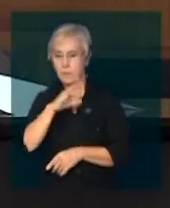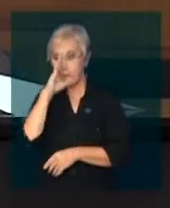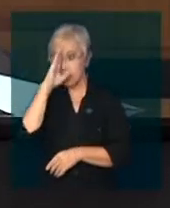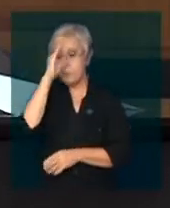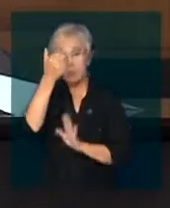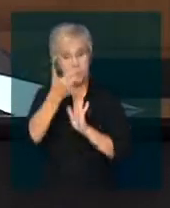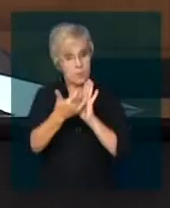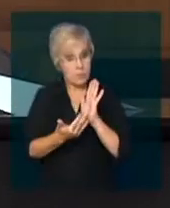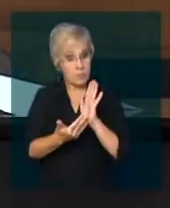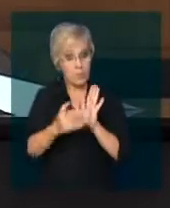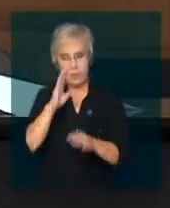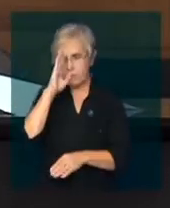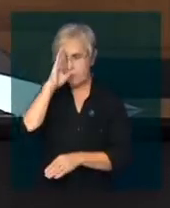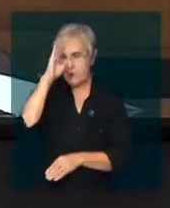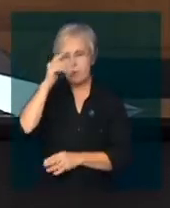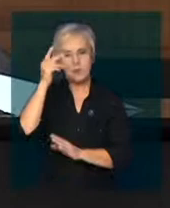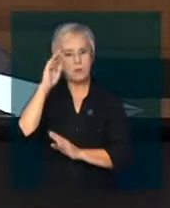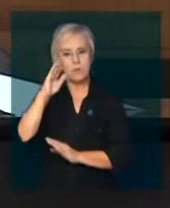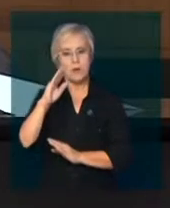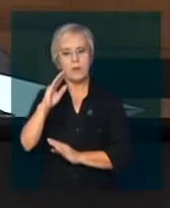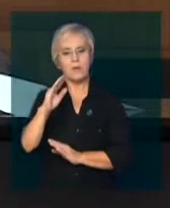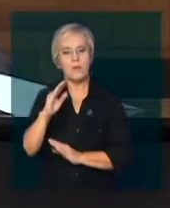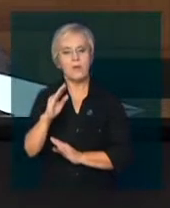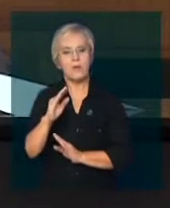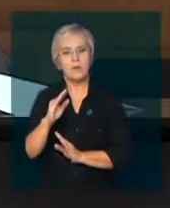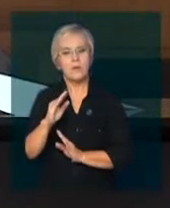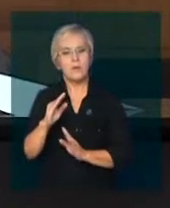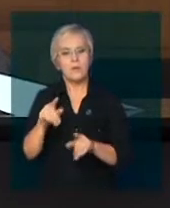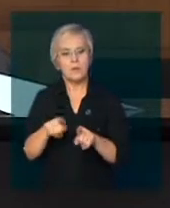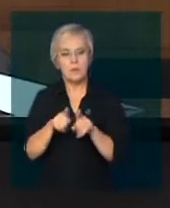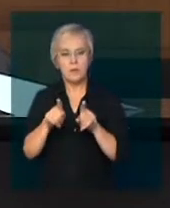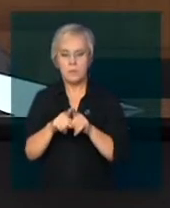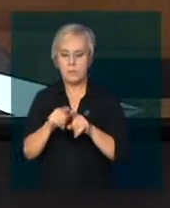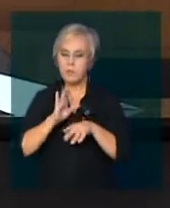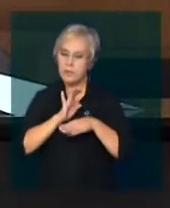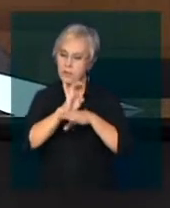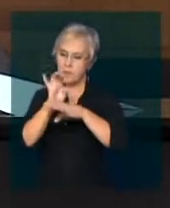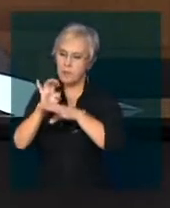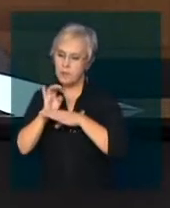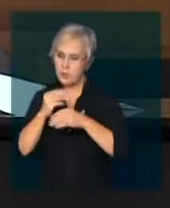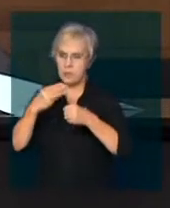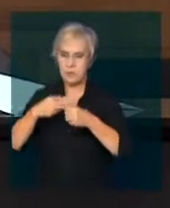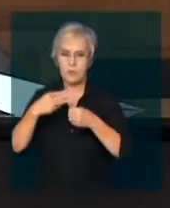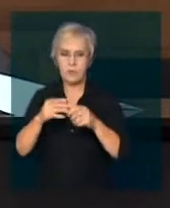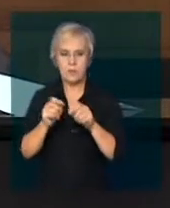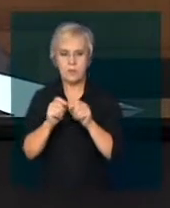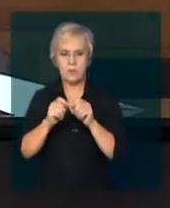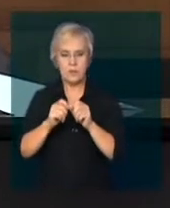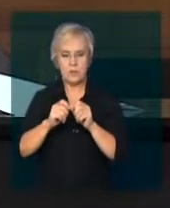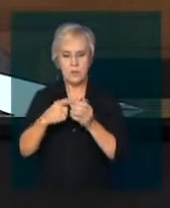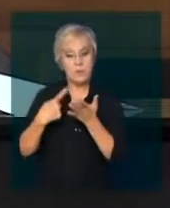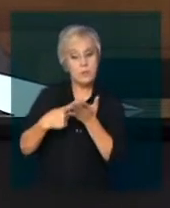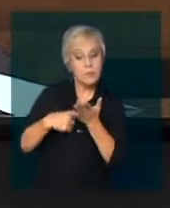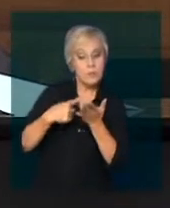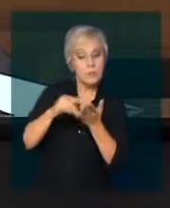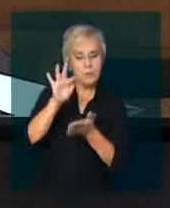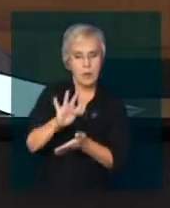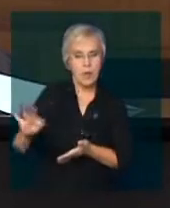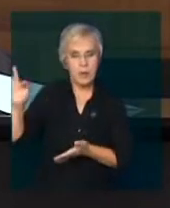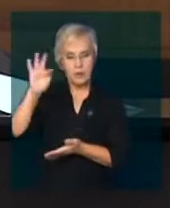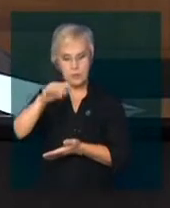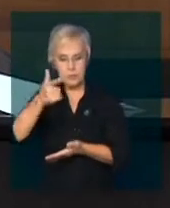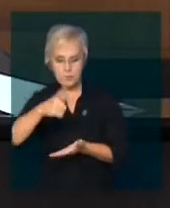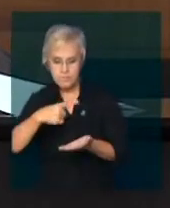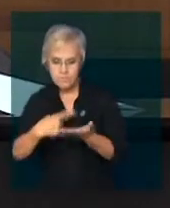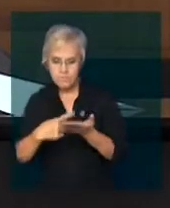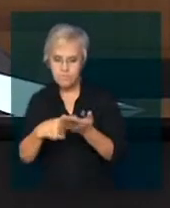prioridades. E a principal prioridade que afeta dramaticamente os estados e municípios é a revisão do Pacto Federativo,